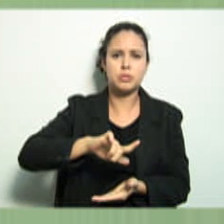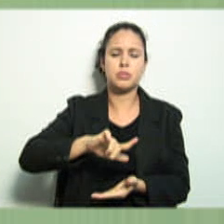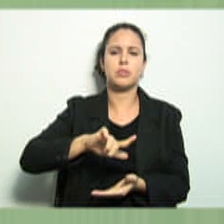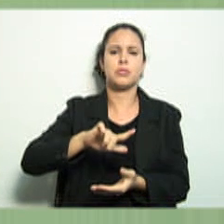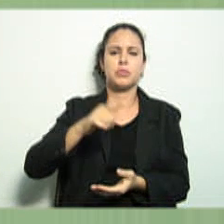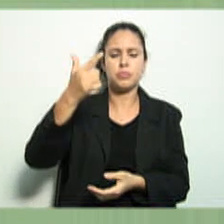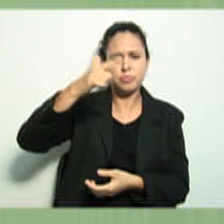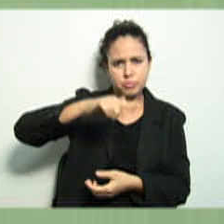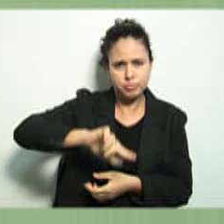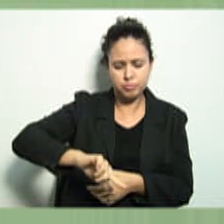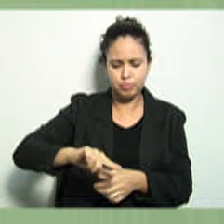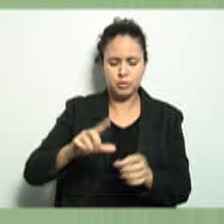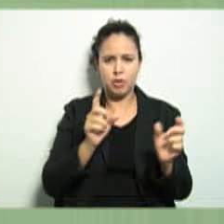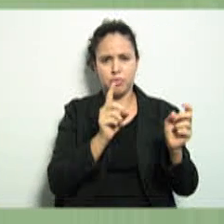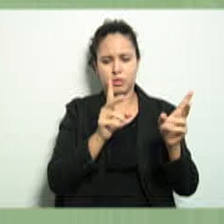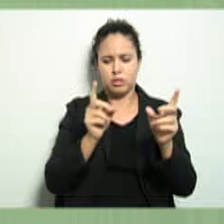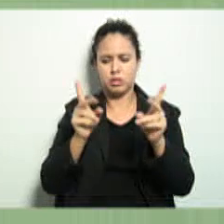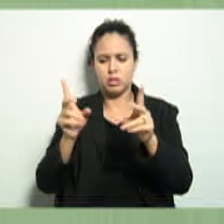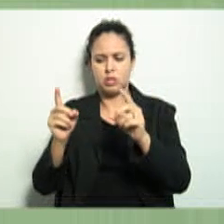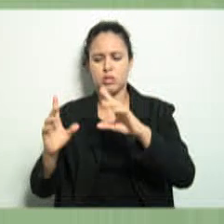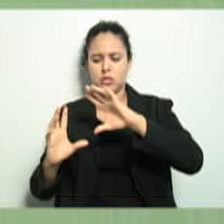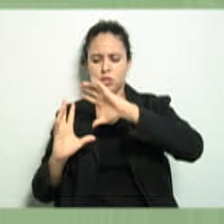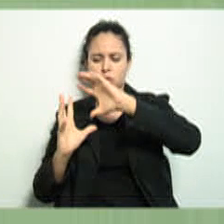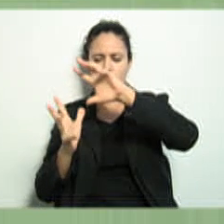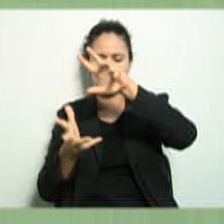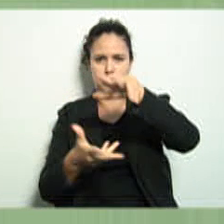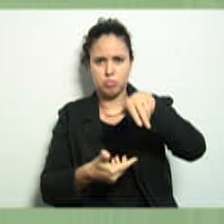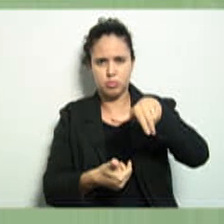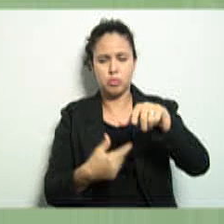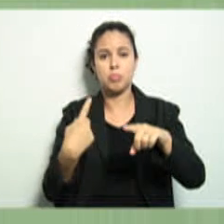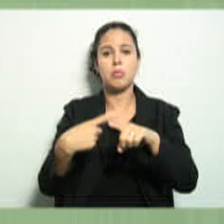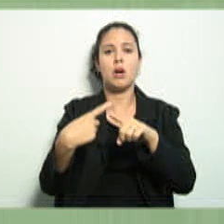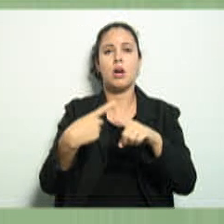quê? Por causa da Segunda Guerra Mundial.